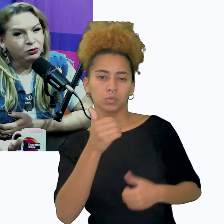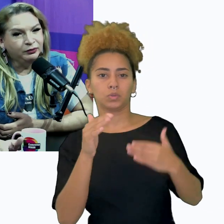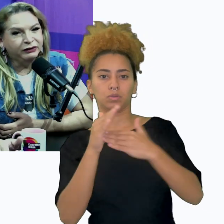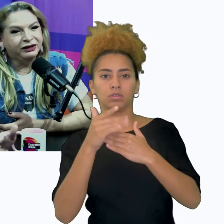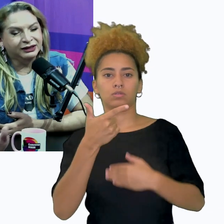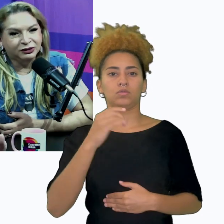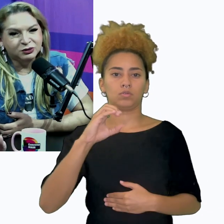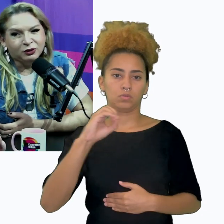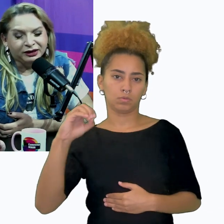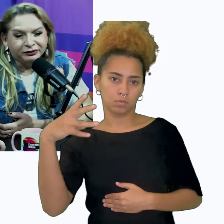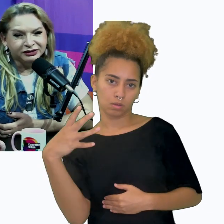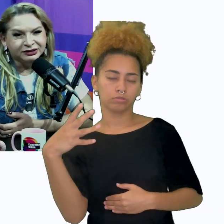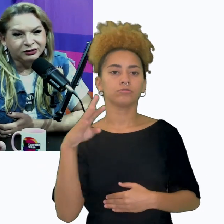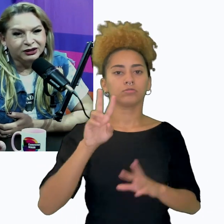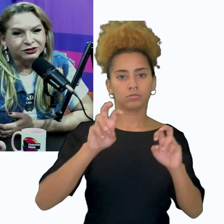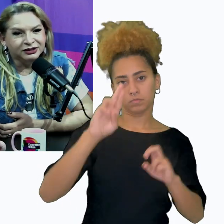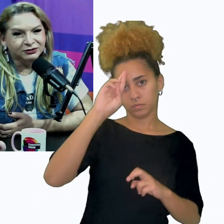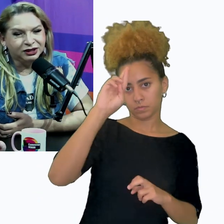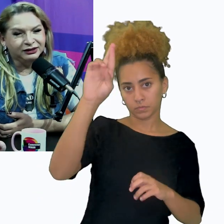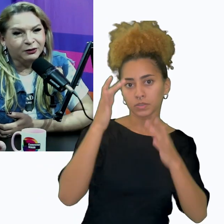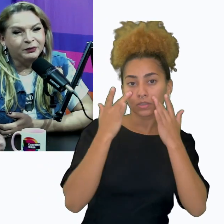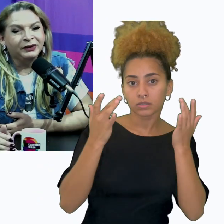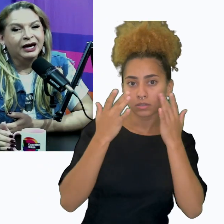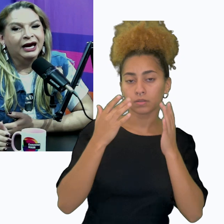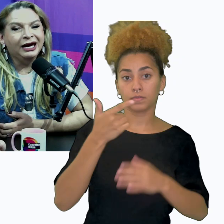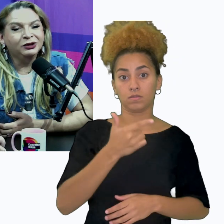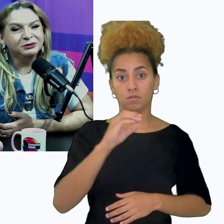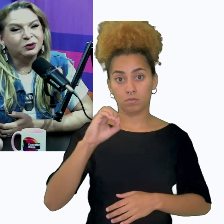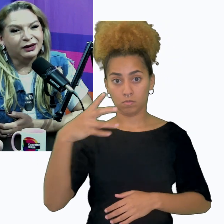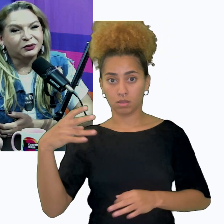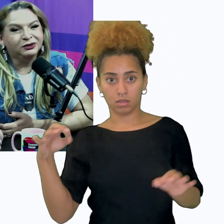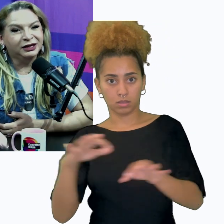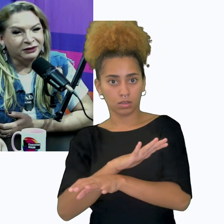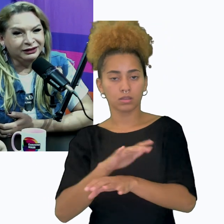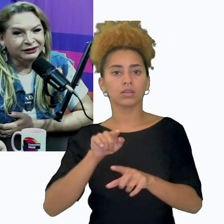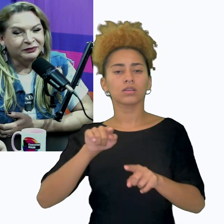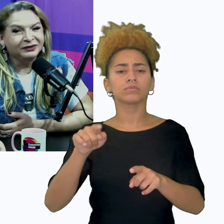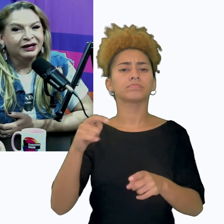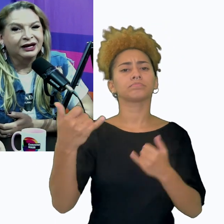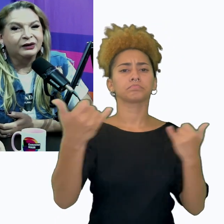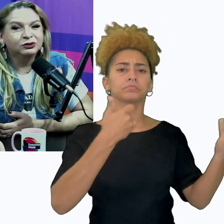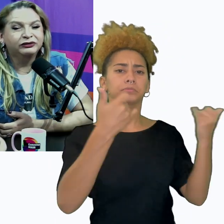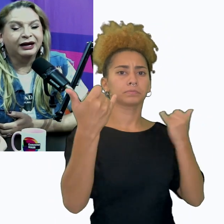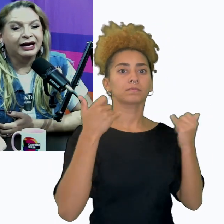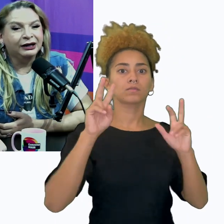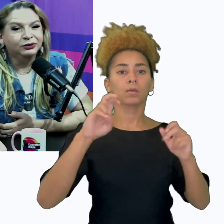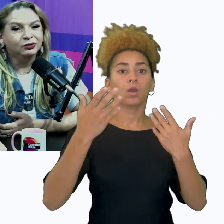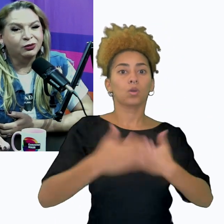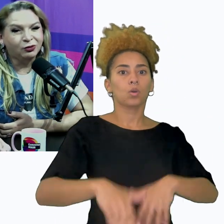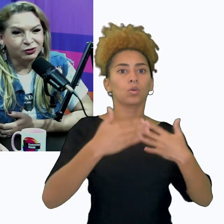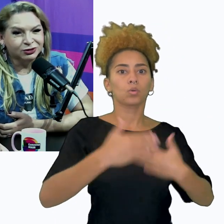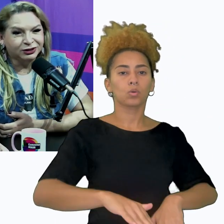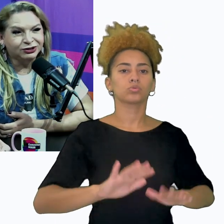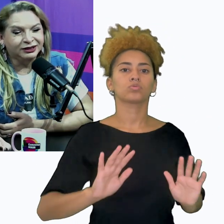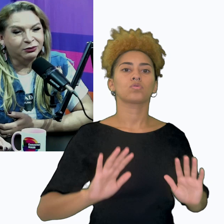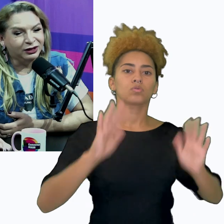2001 e fiquei até 2004 fazendo Colégio de Direção Teatral. Em 2004, quando termina, eu escuto falar num